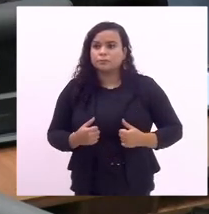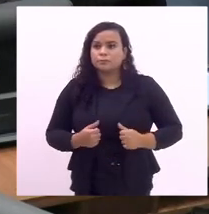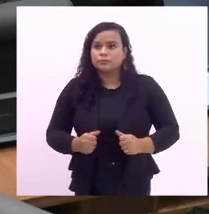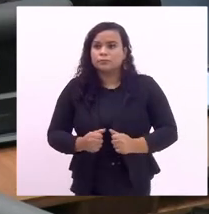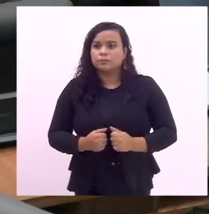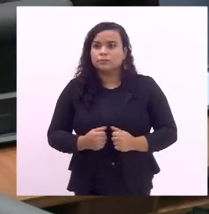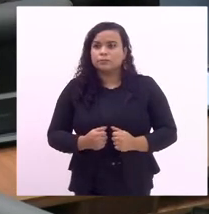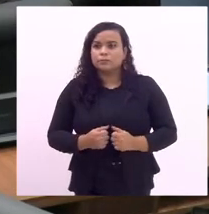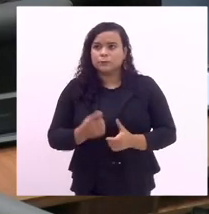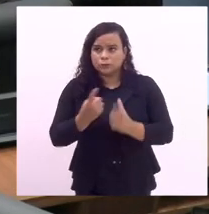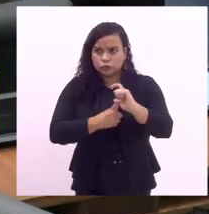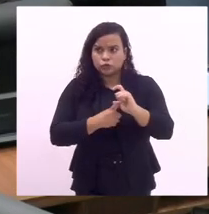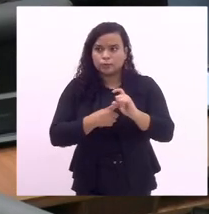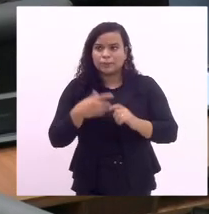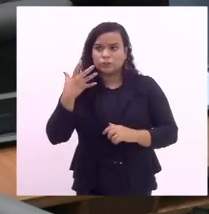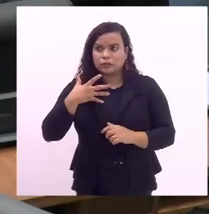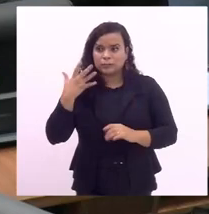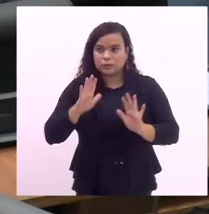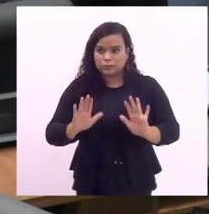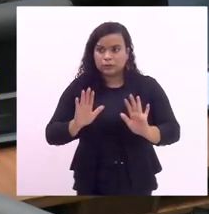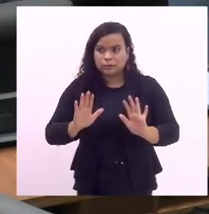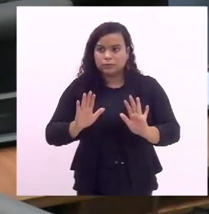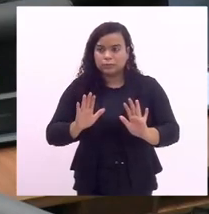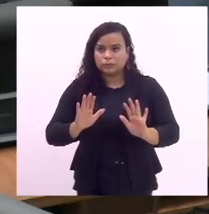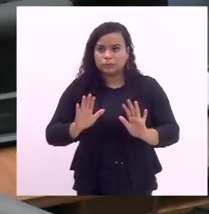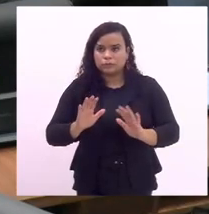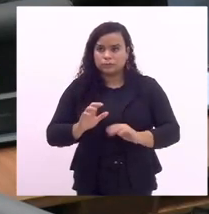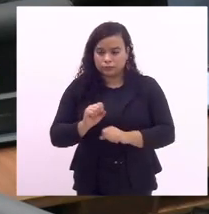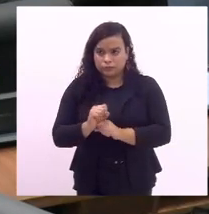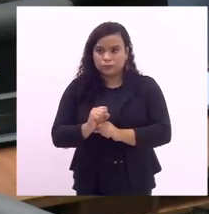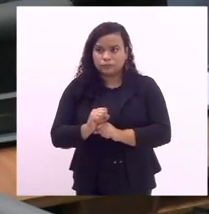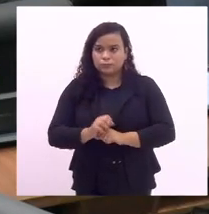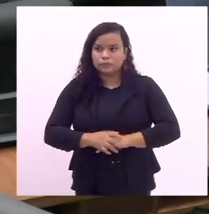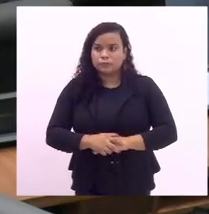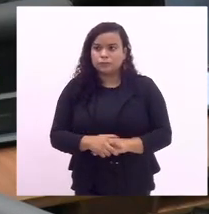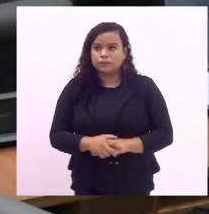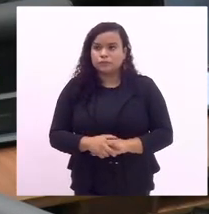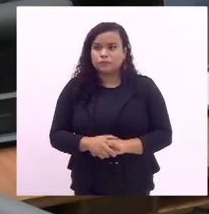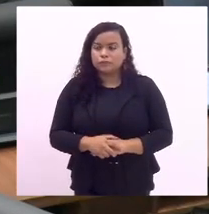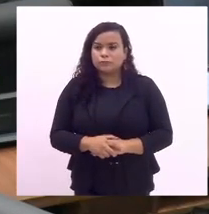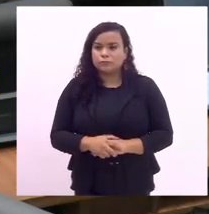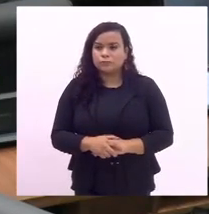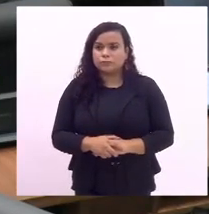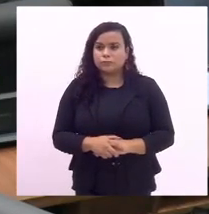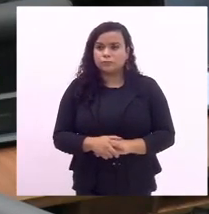Eu suspendi a sessão por alguns minutos, Alexandre. Vamos.